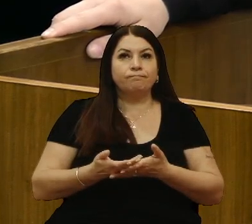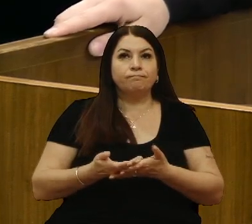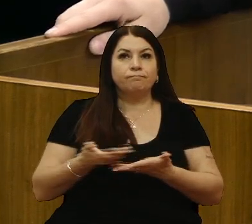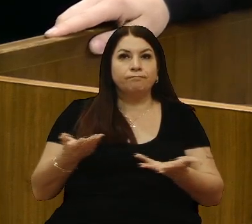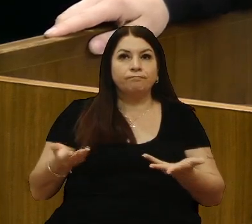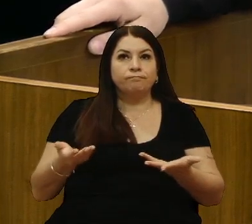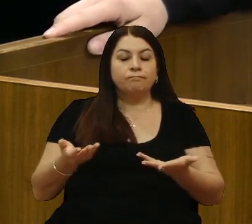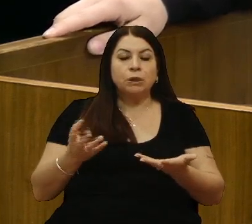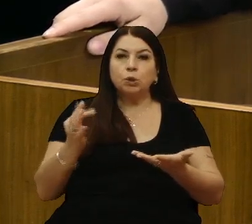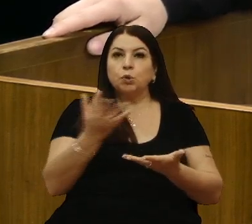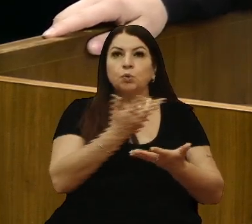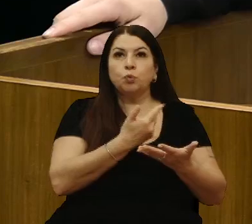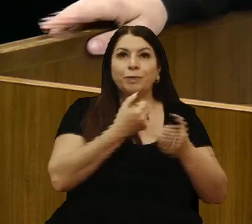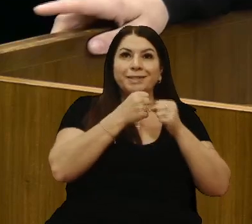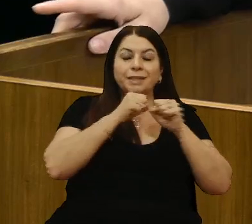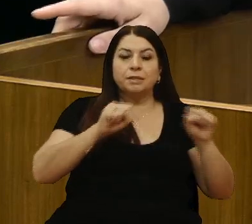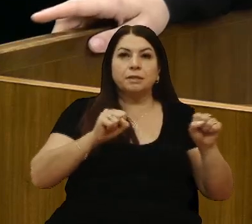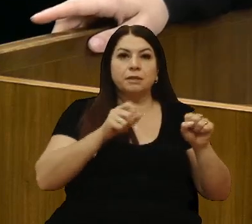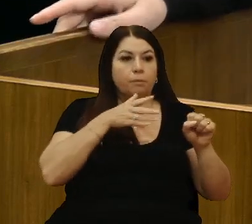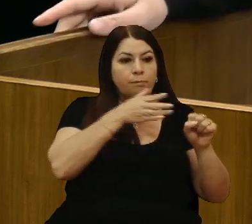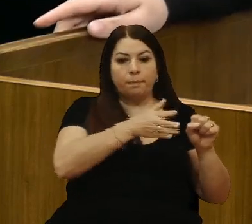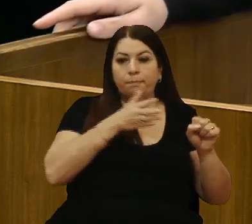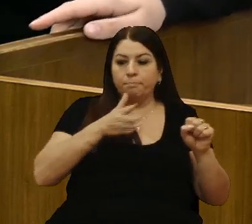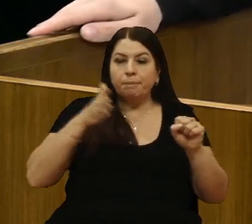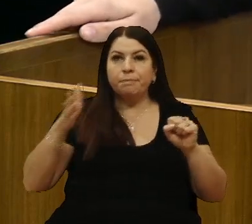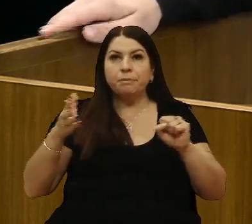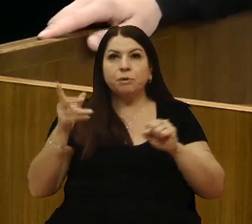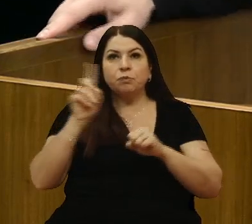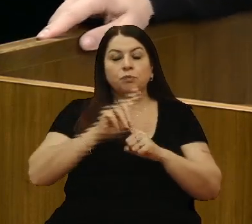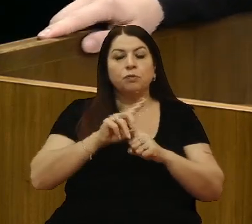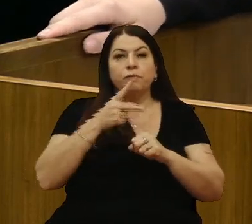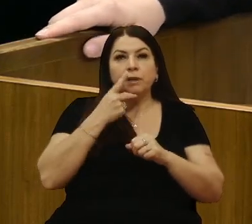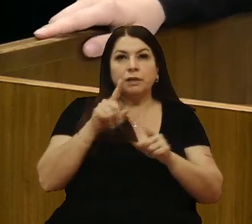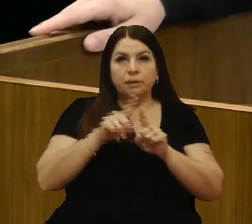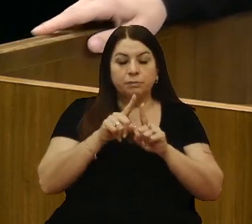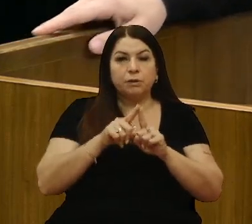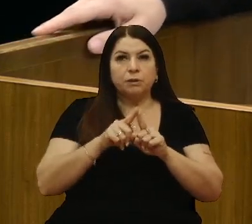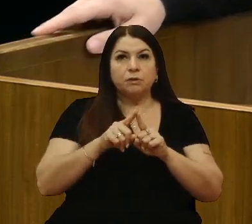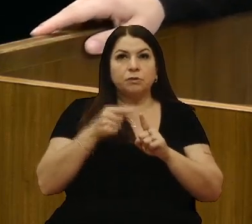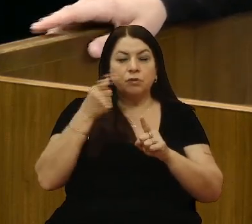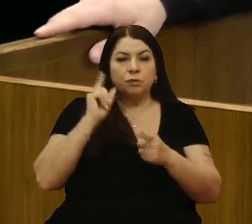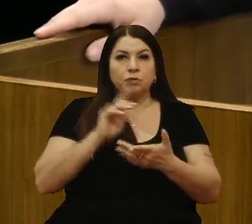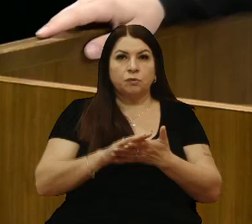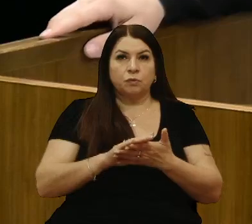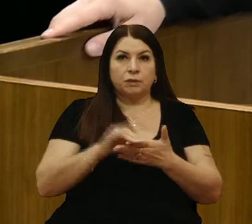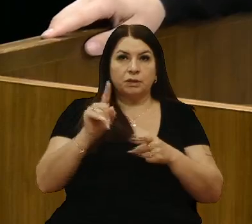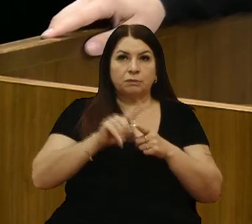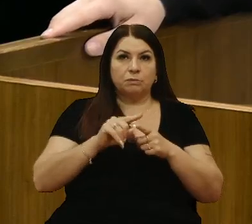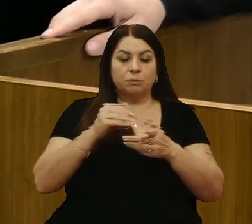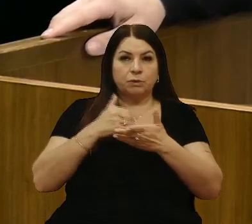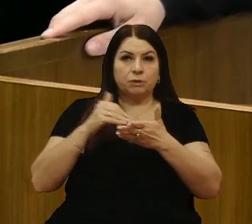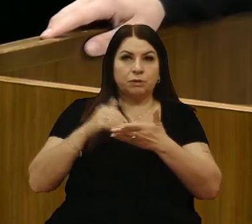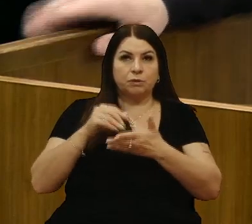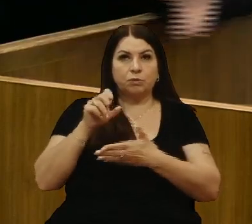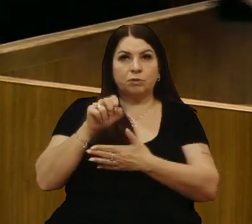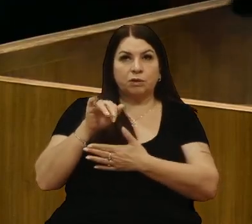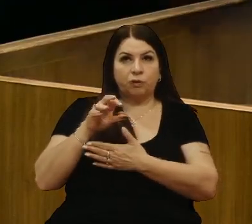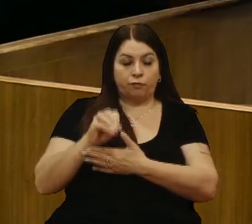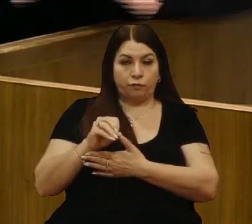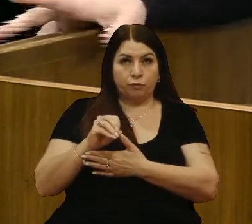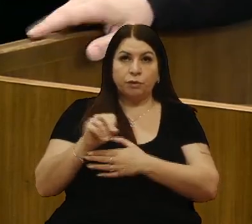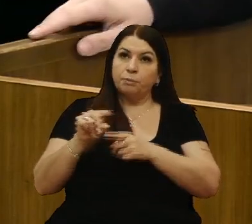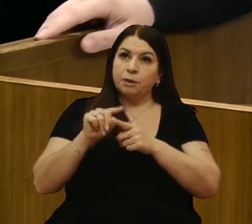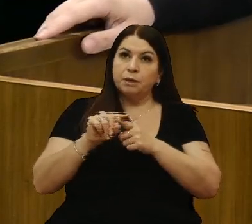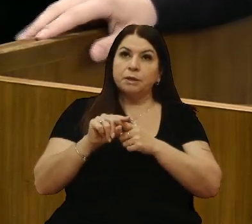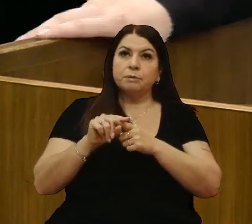Em todas as secretarias que tu vai, aí outro dia eu relatava aqui ontem, que foi recebida pelo secretário Silvio Daniel, de forma